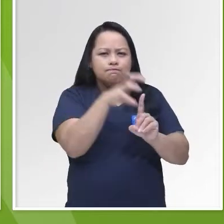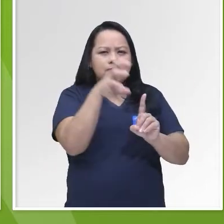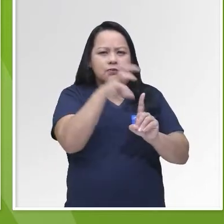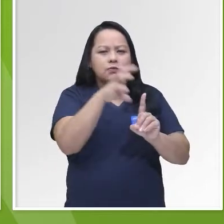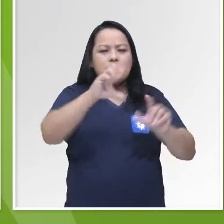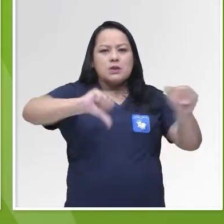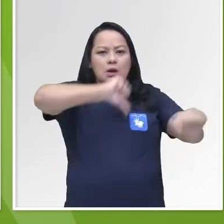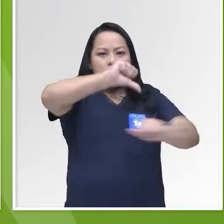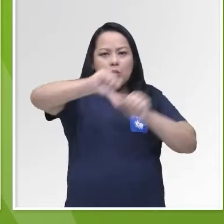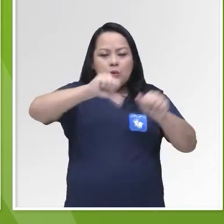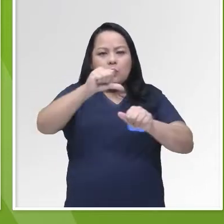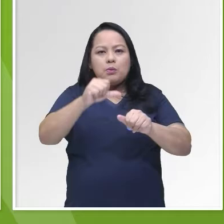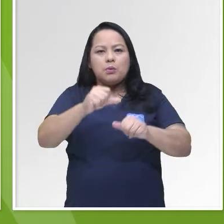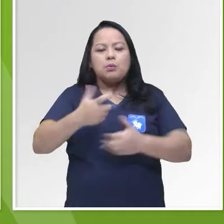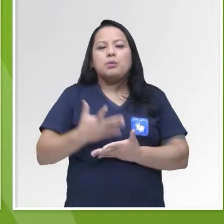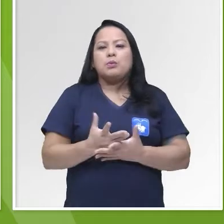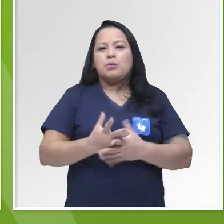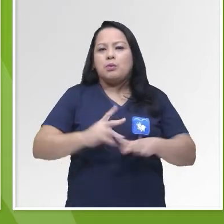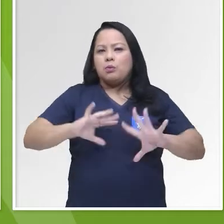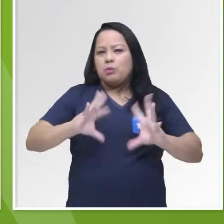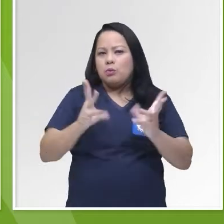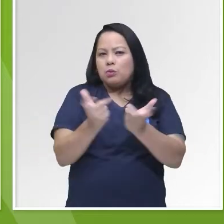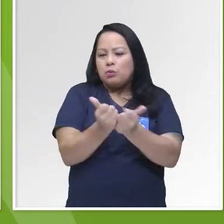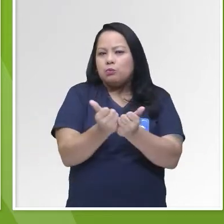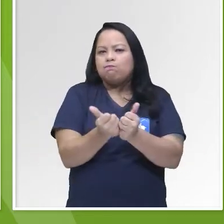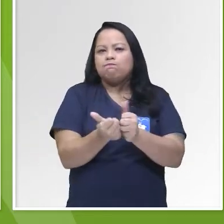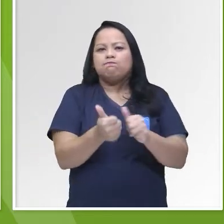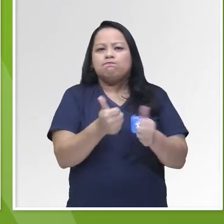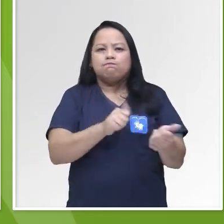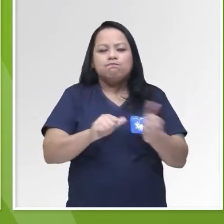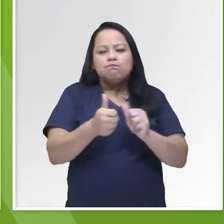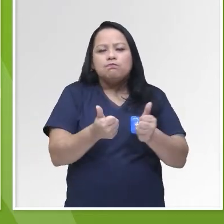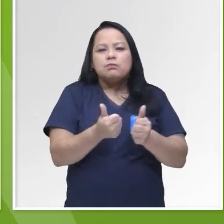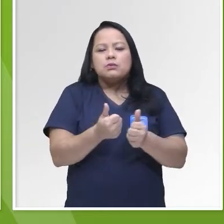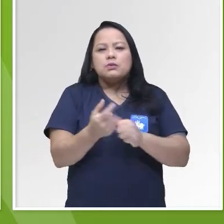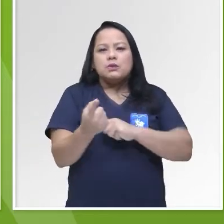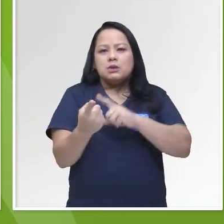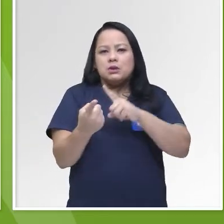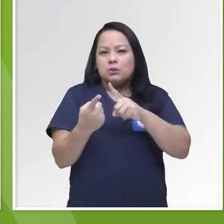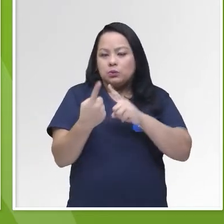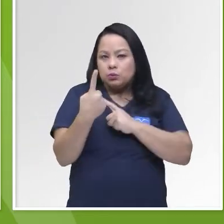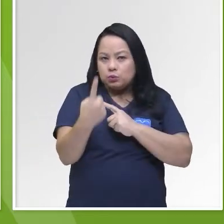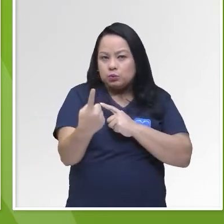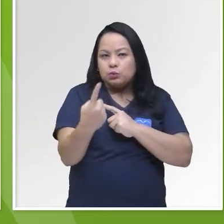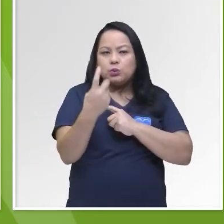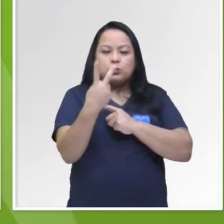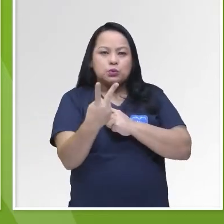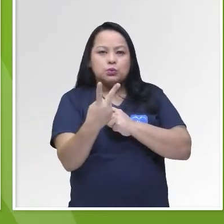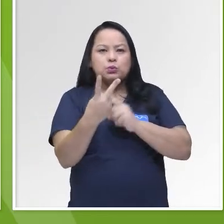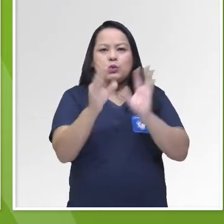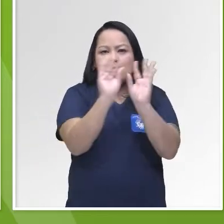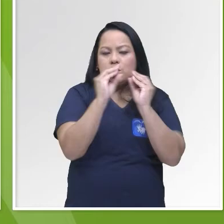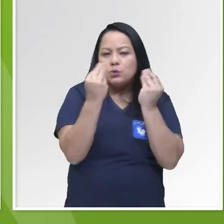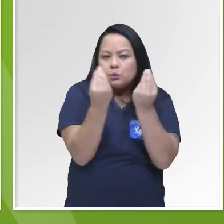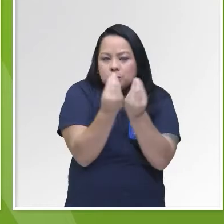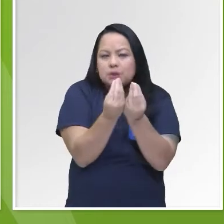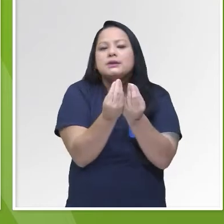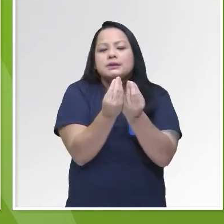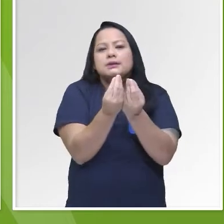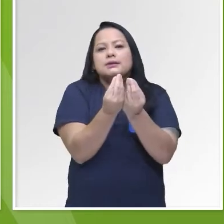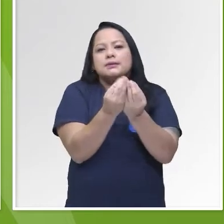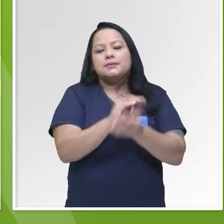mudanças qualitativas, ou seja, duas ou mais substâncias,